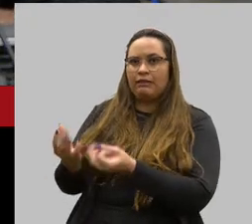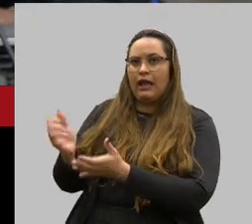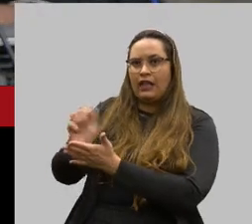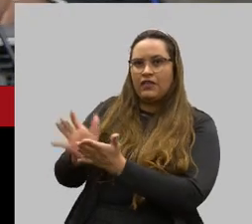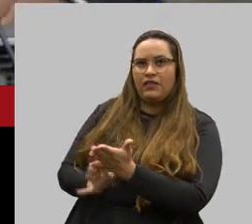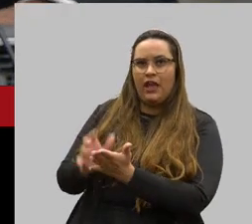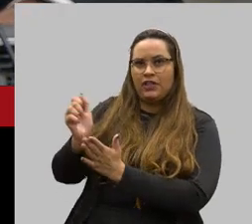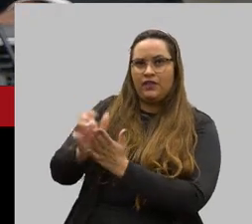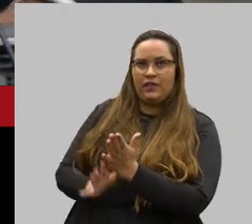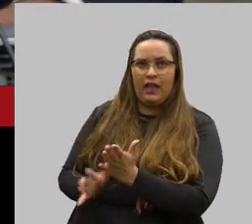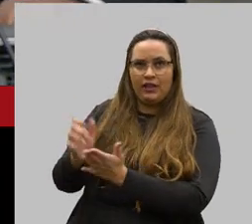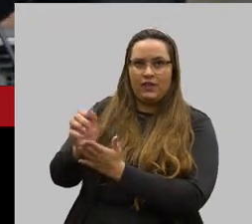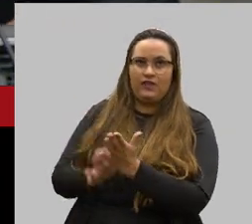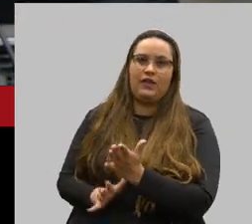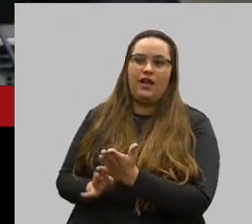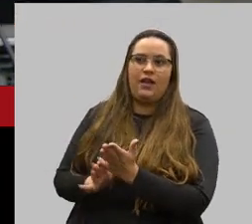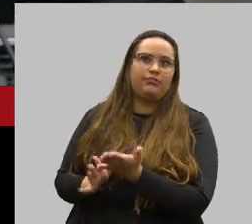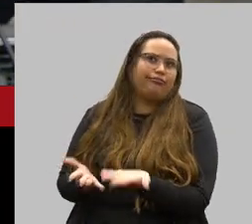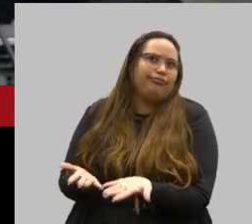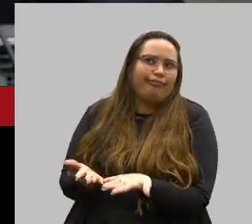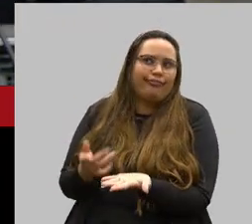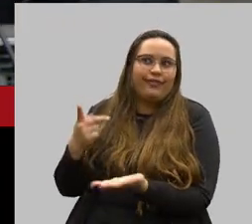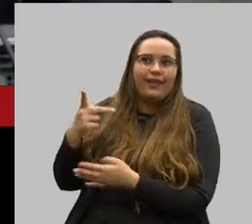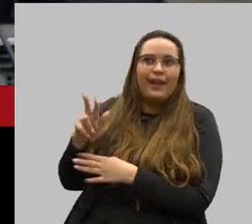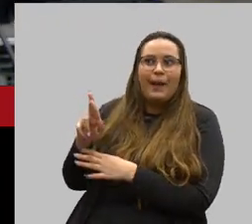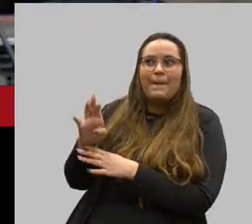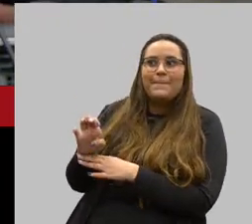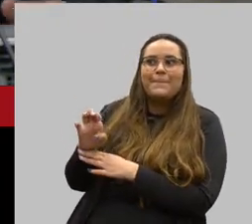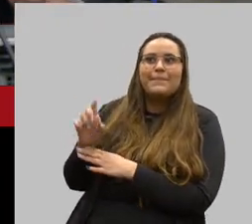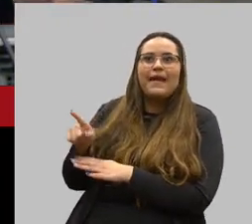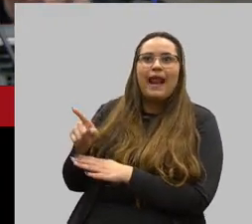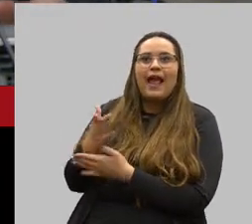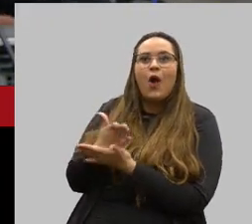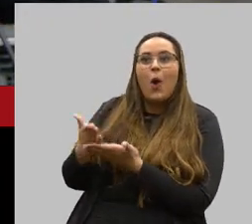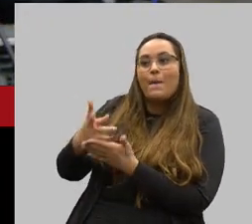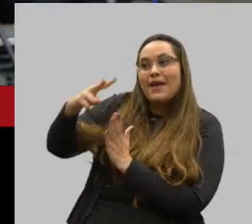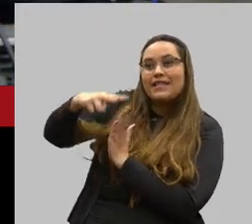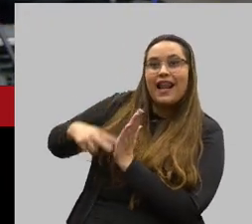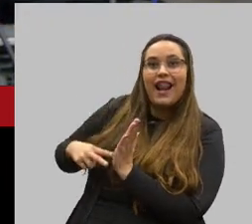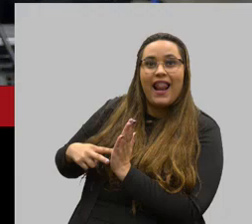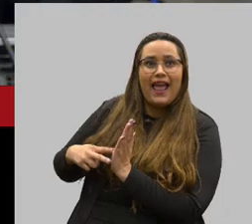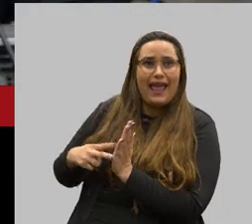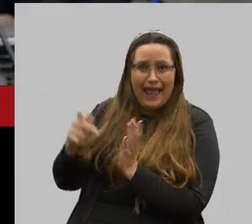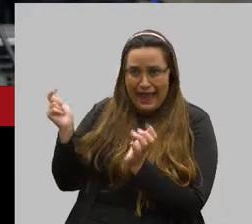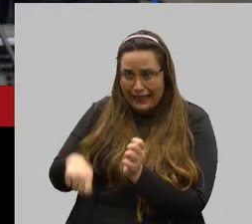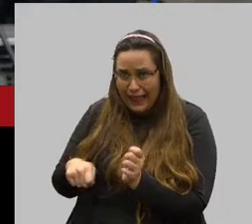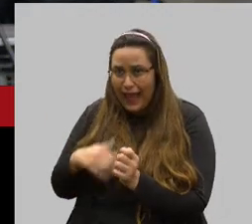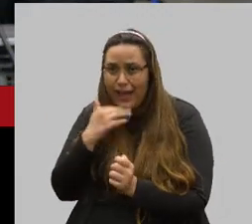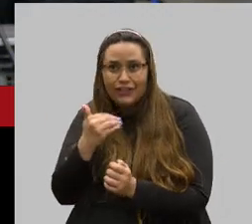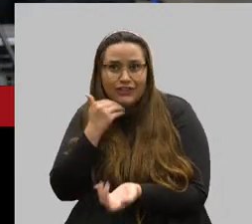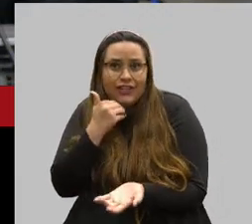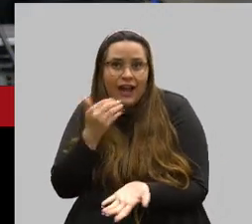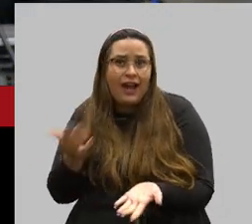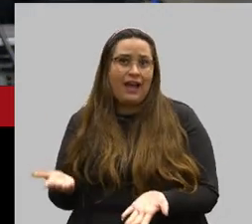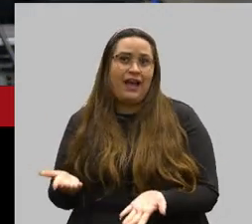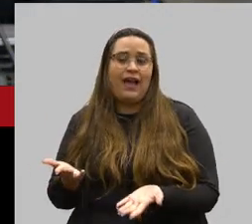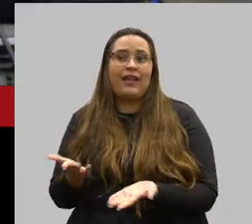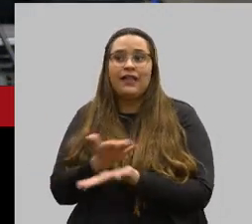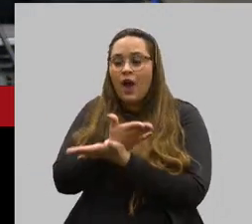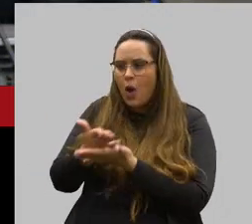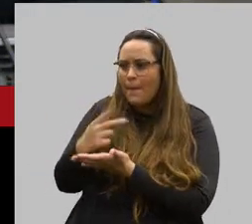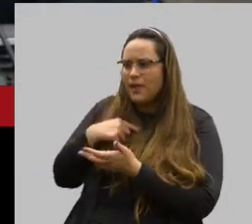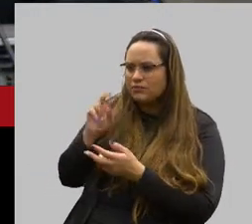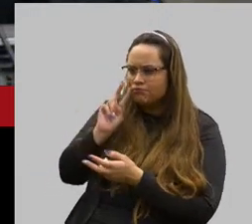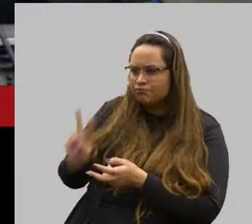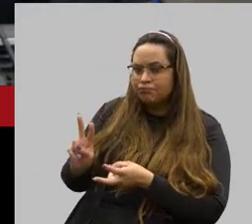fase silábica se ela está na press silábica Então a partir do diagnóstico é que eu vou trabalhar na